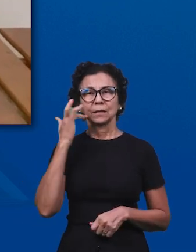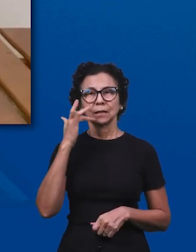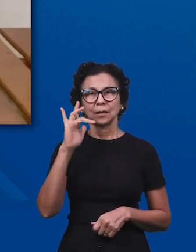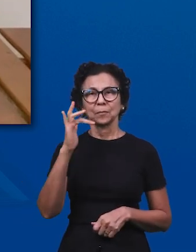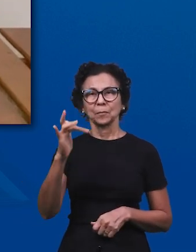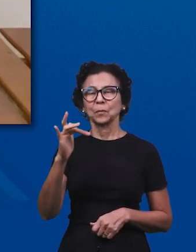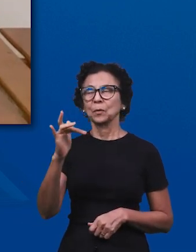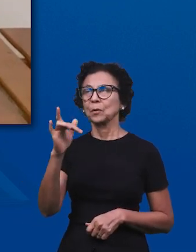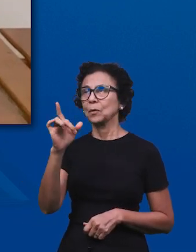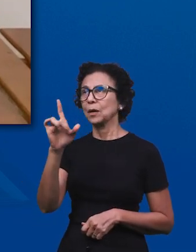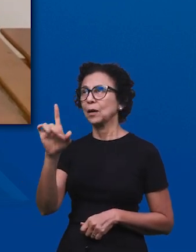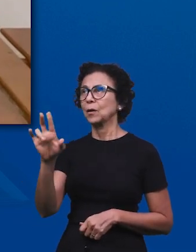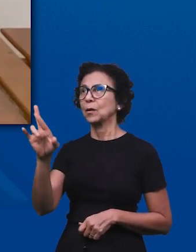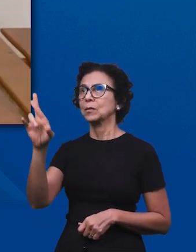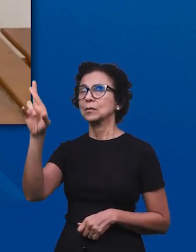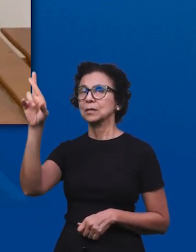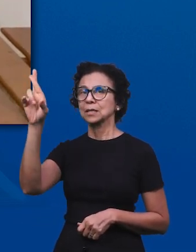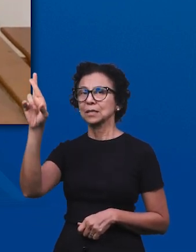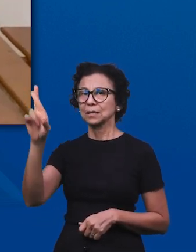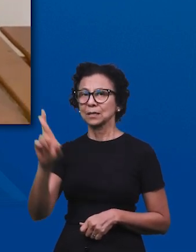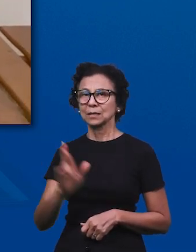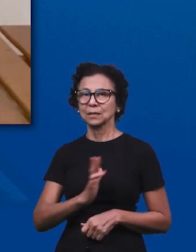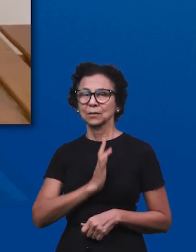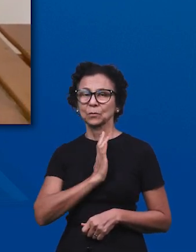do Senhor no